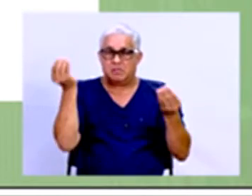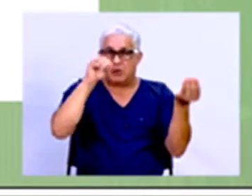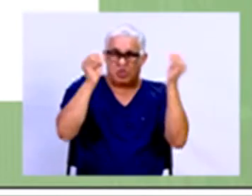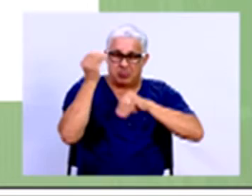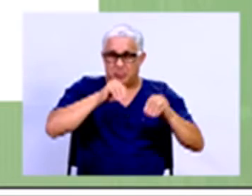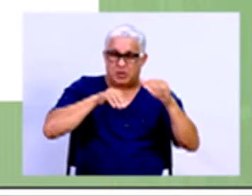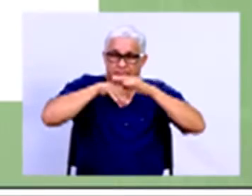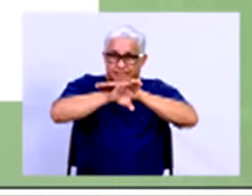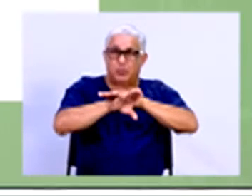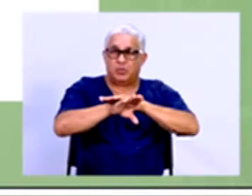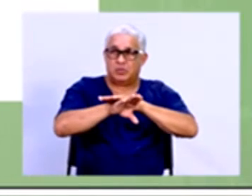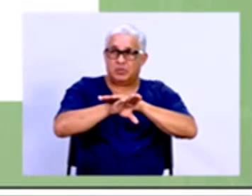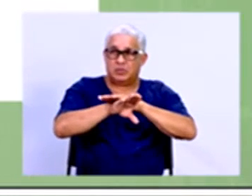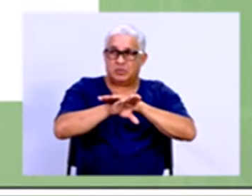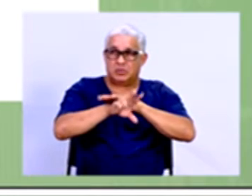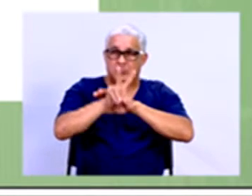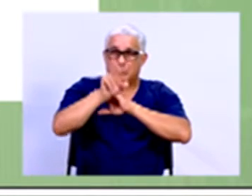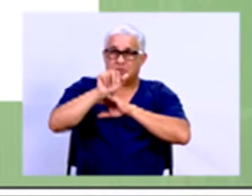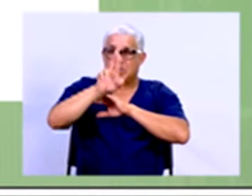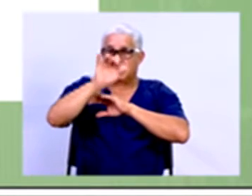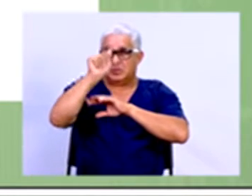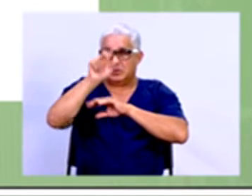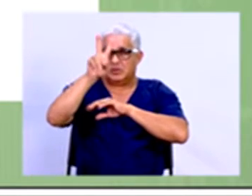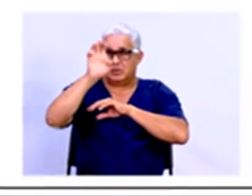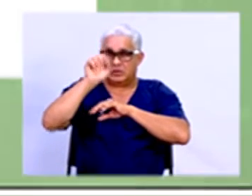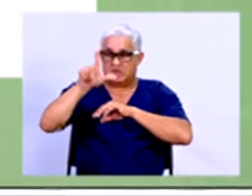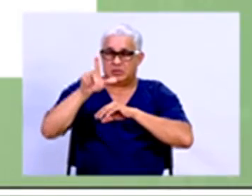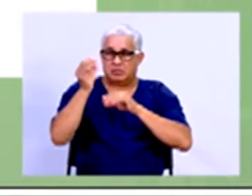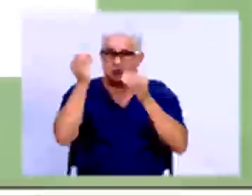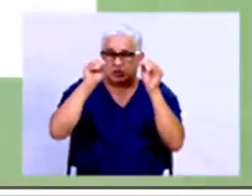nessas pequenas variáveis que nós temos aqui.